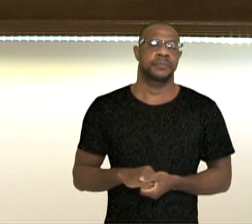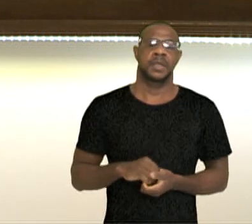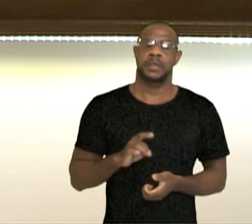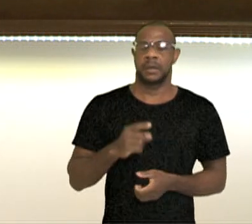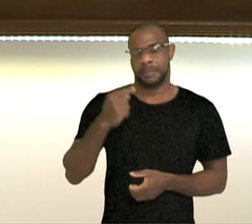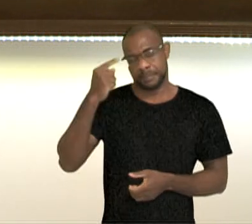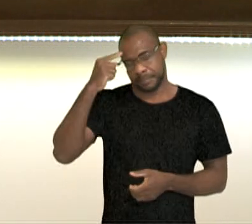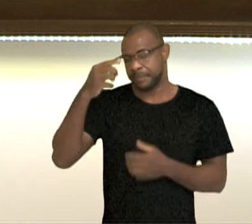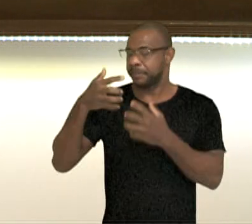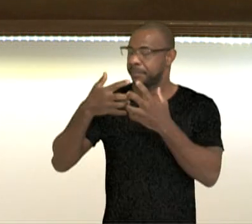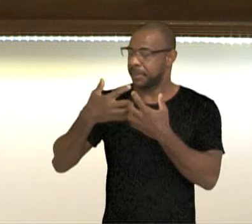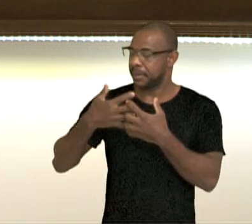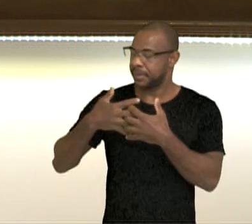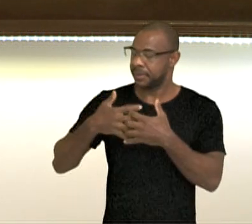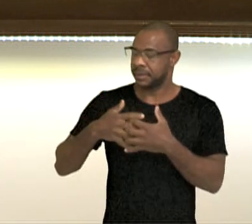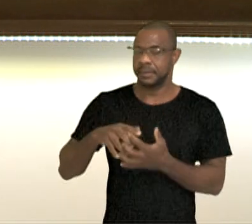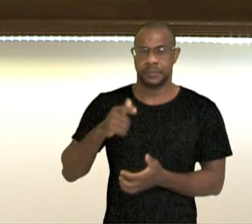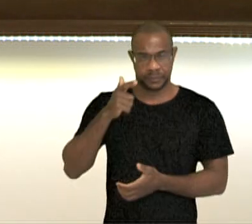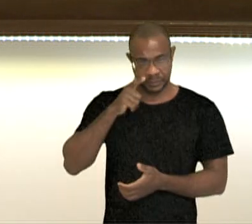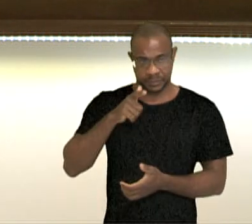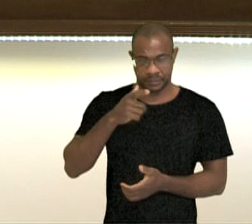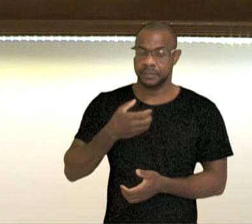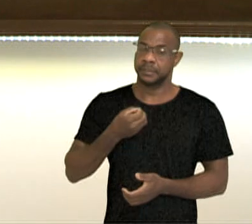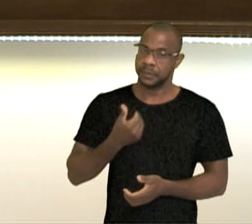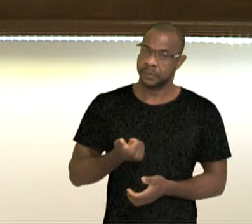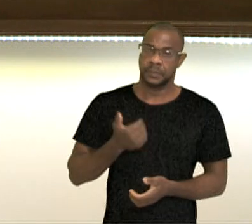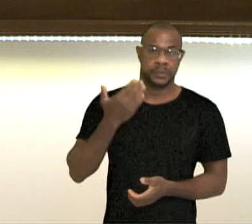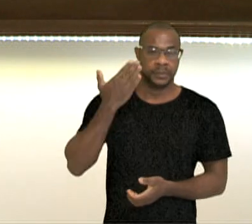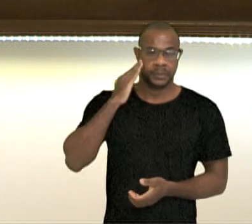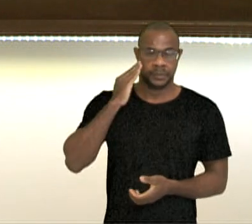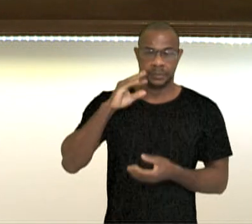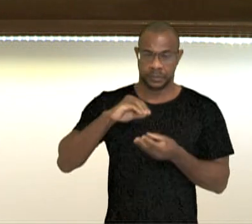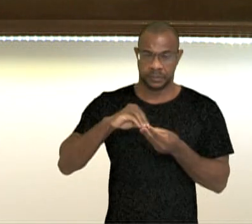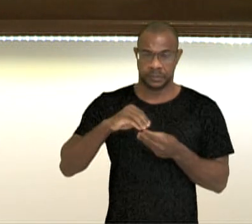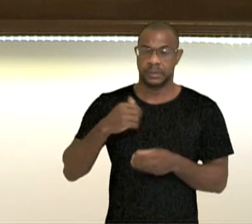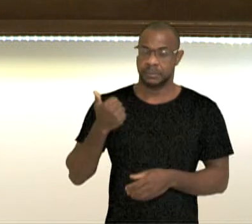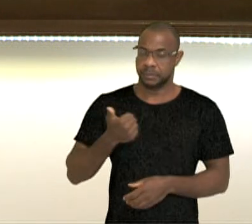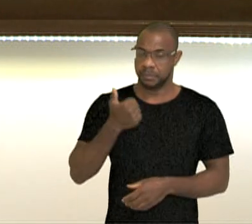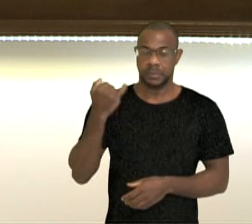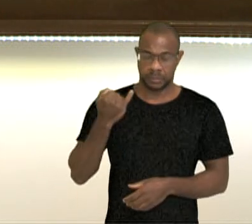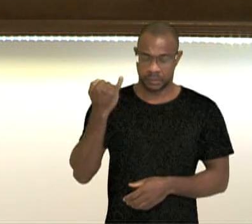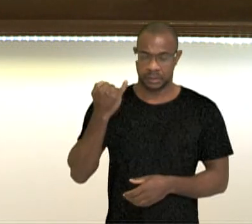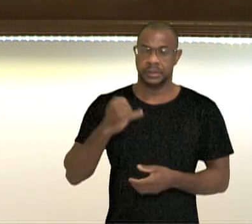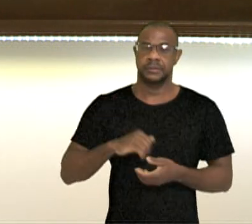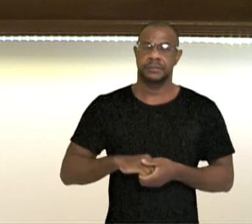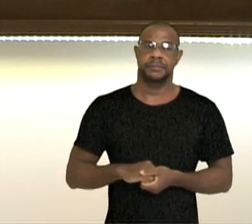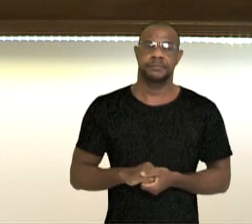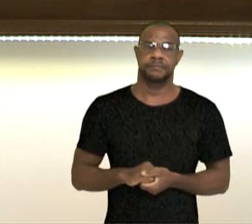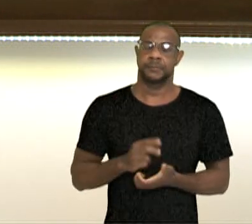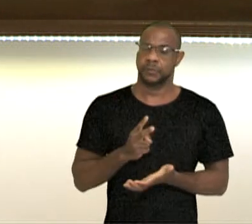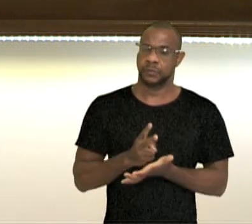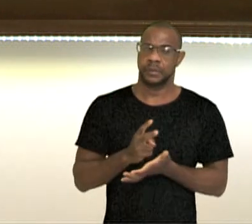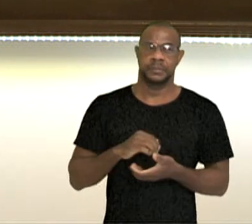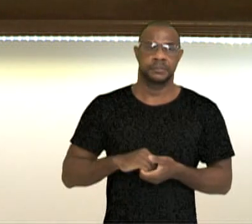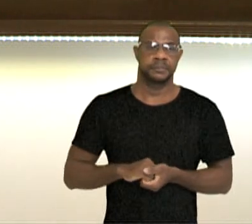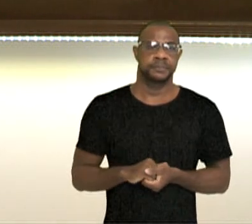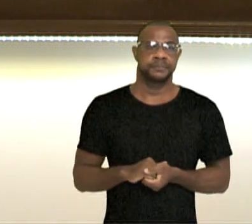mas conseguiram? Que bom, tá? Entenderam? Isso que é importante, entender. Vamos continuar?